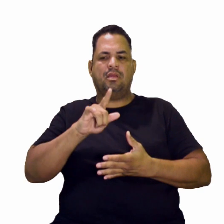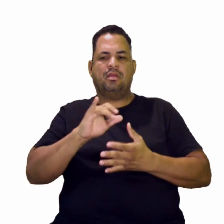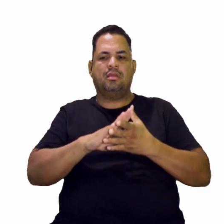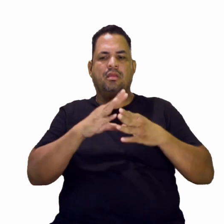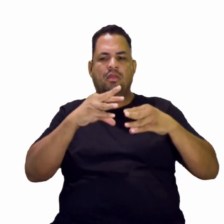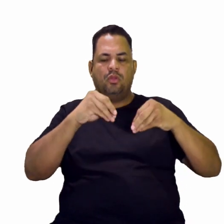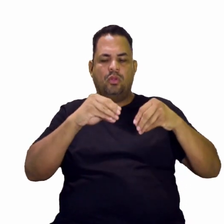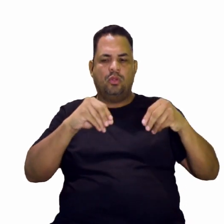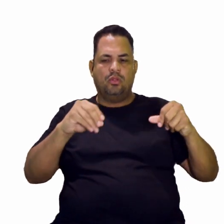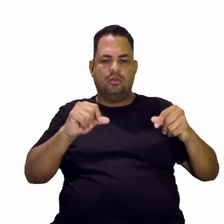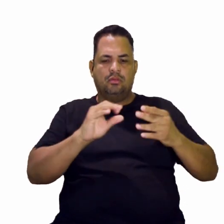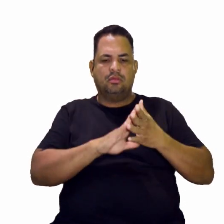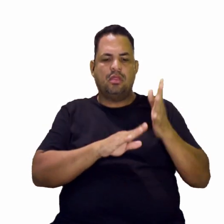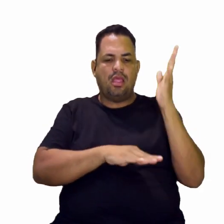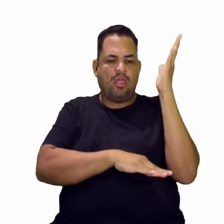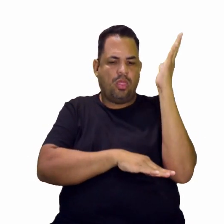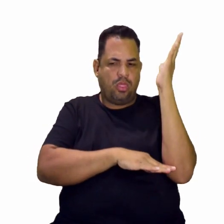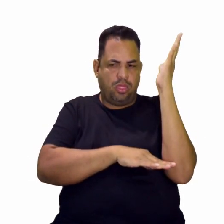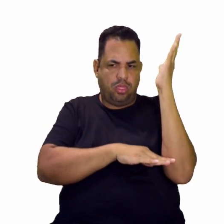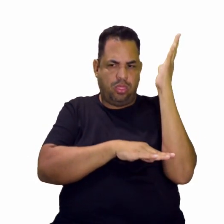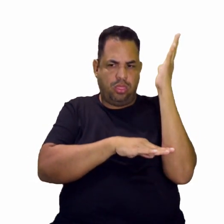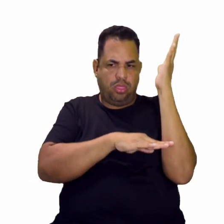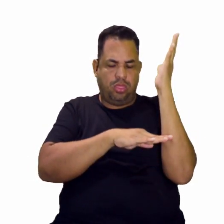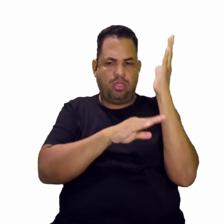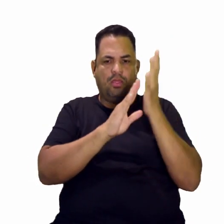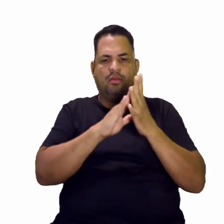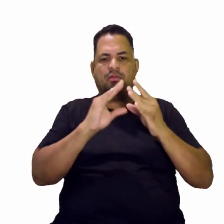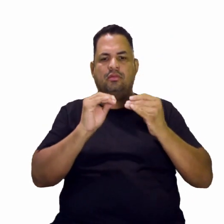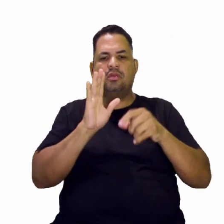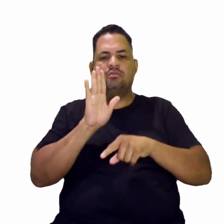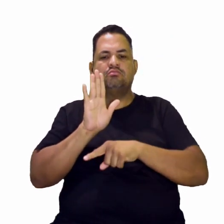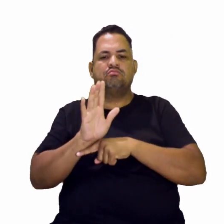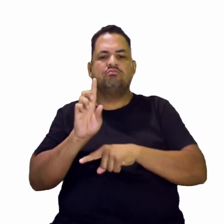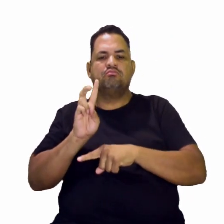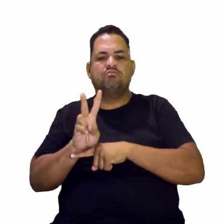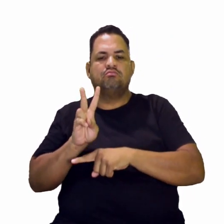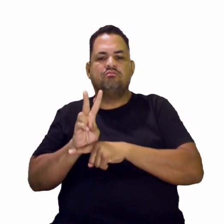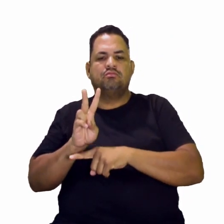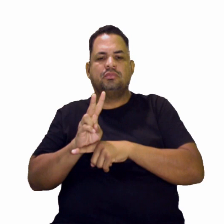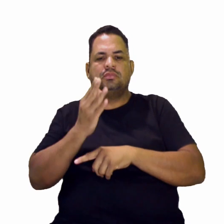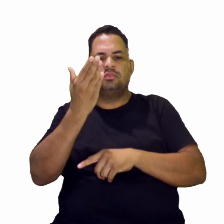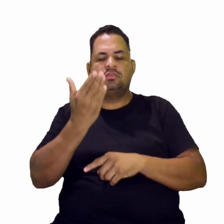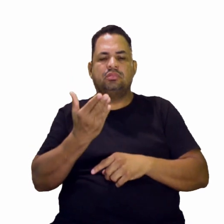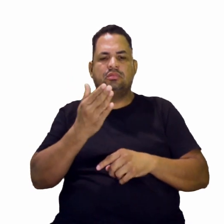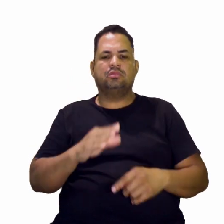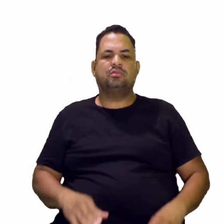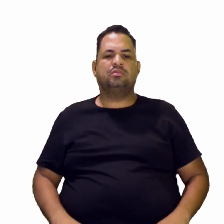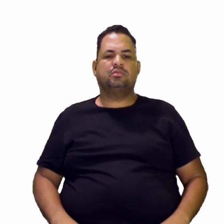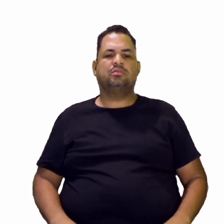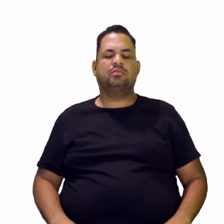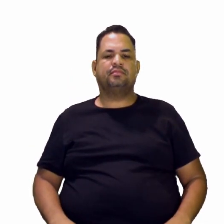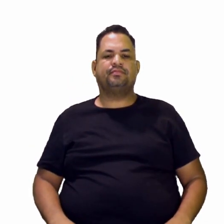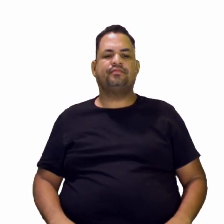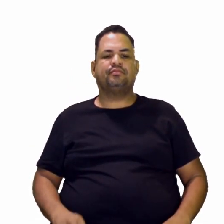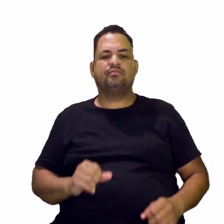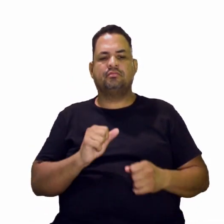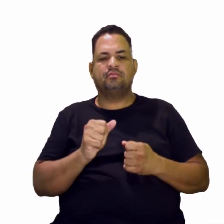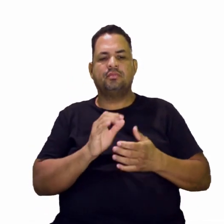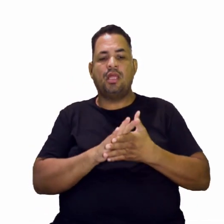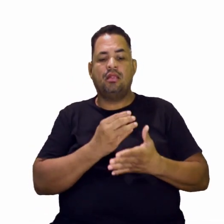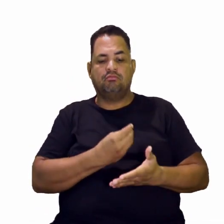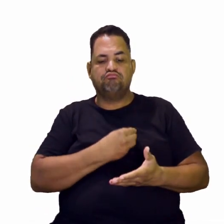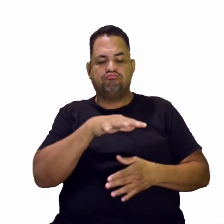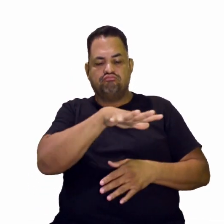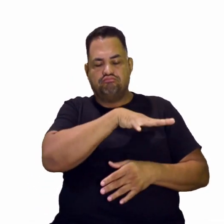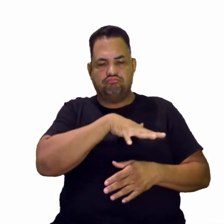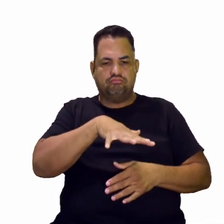solo alagadiço, né, que vai servir de abrigo para quem? Para esses crustáceos, aqui no caso dos caranguejos, vai se tornar o habitat ideal